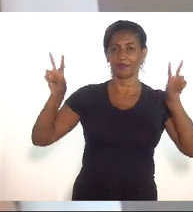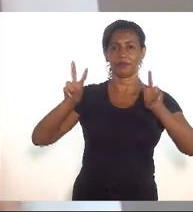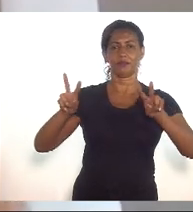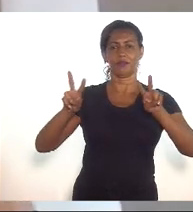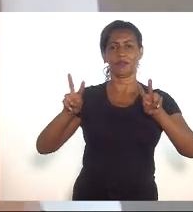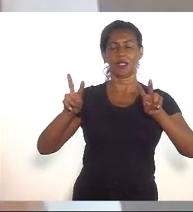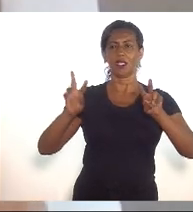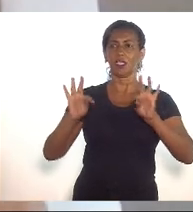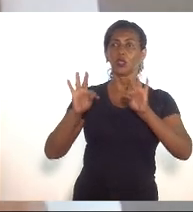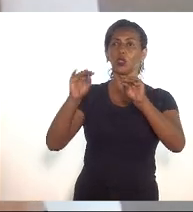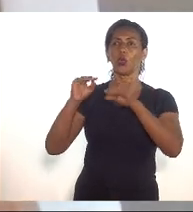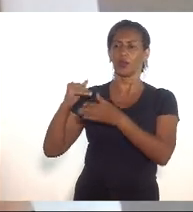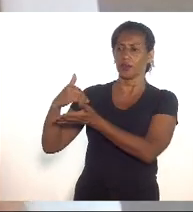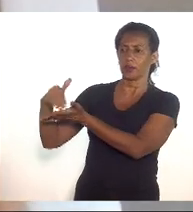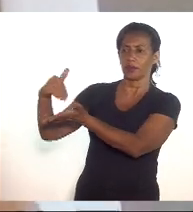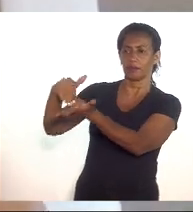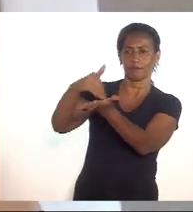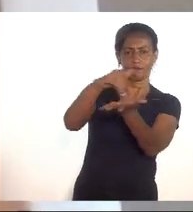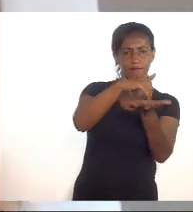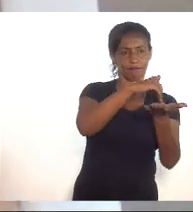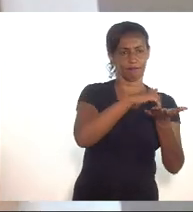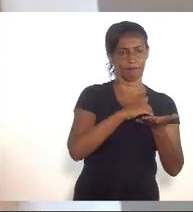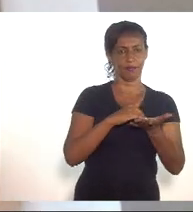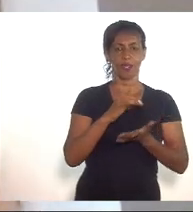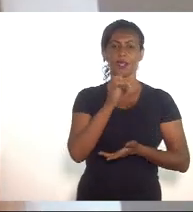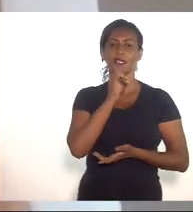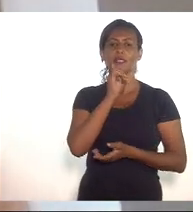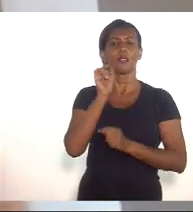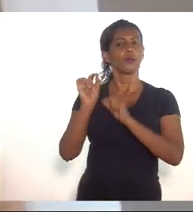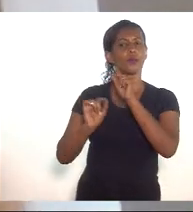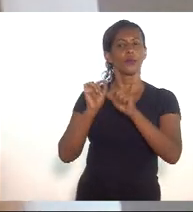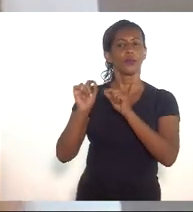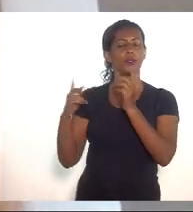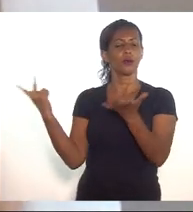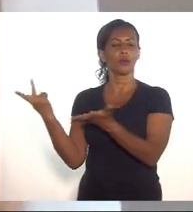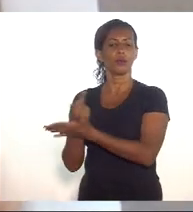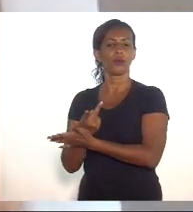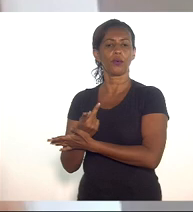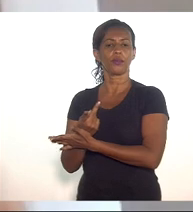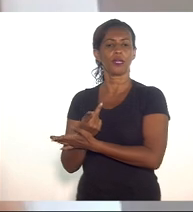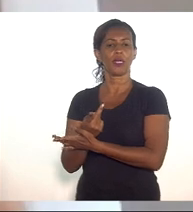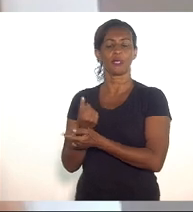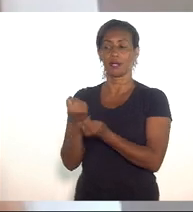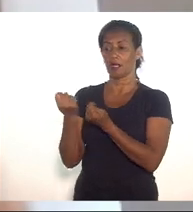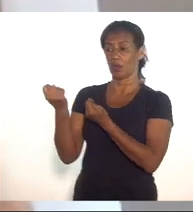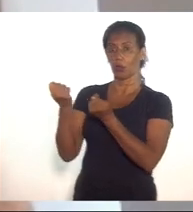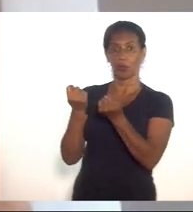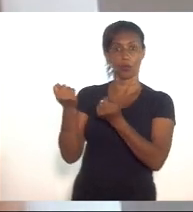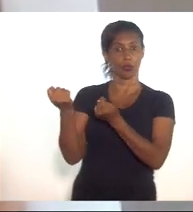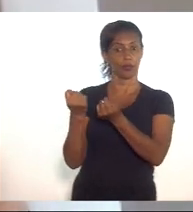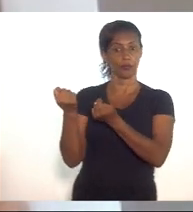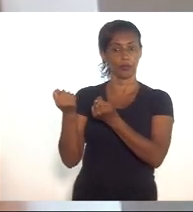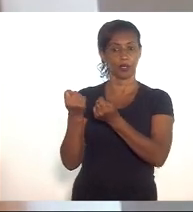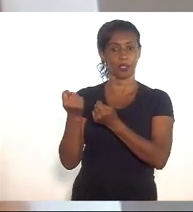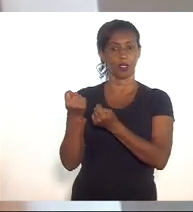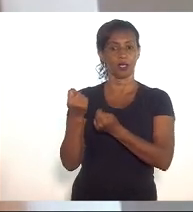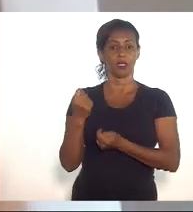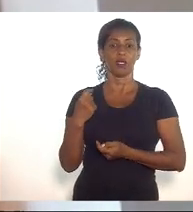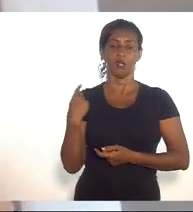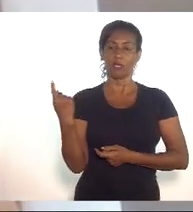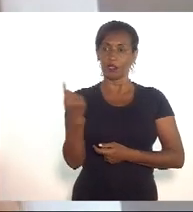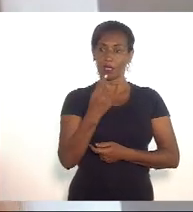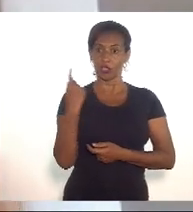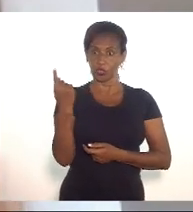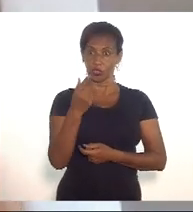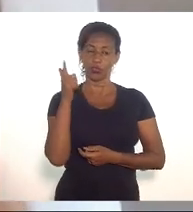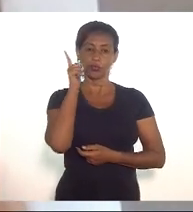as secretarias de governo. Um exemplo é o que acontece hoje na nossa economia, em que a gente consegue